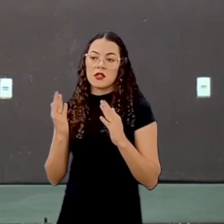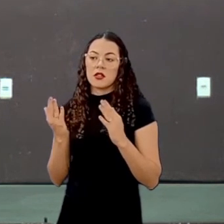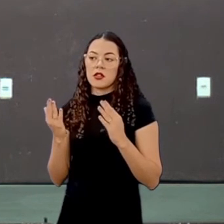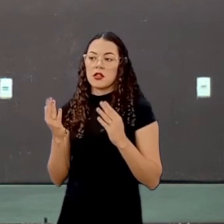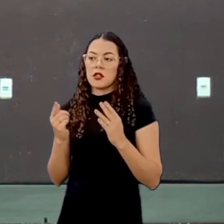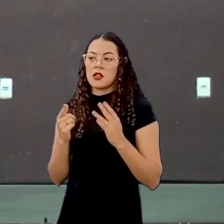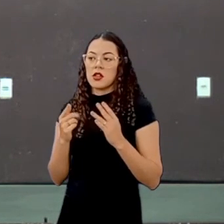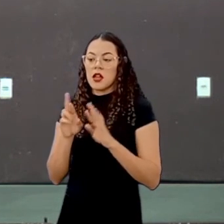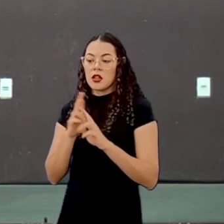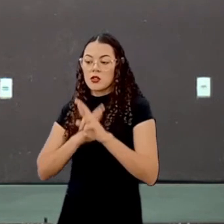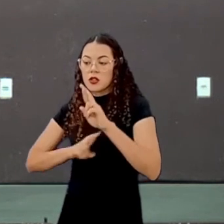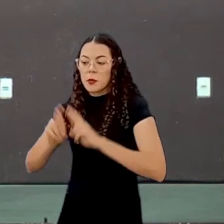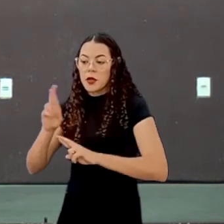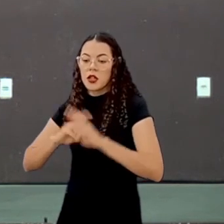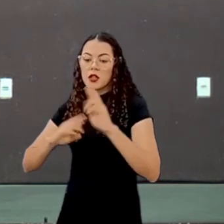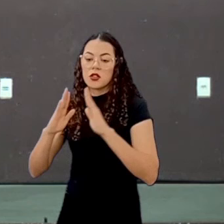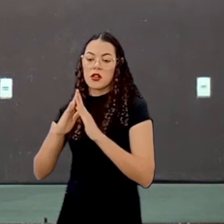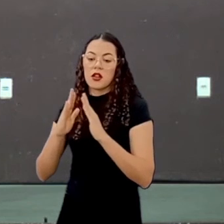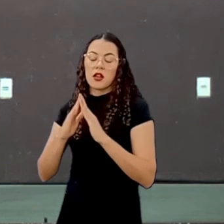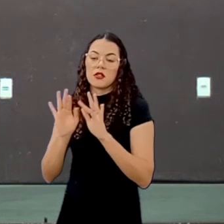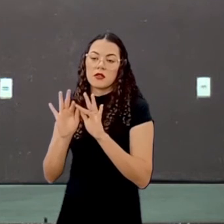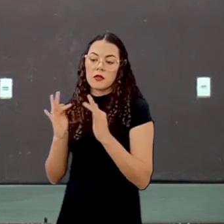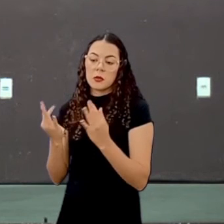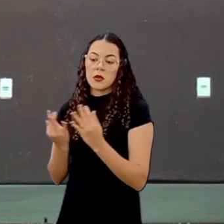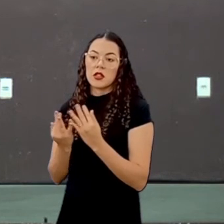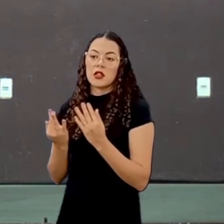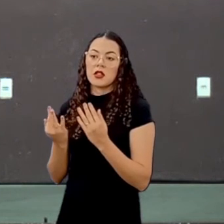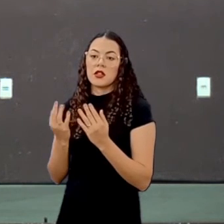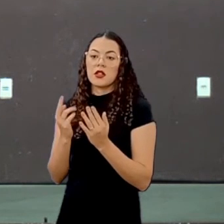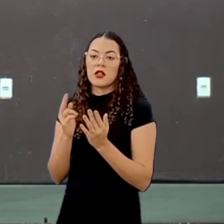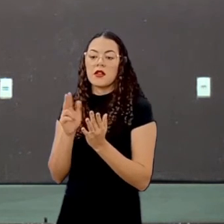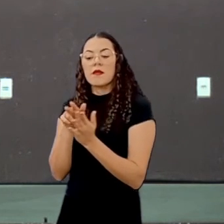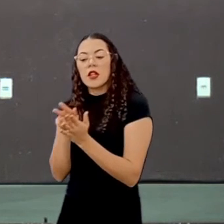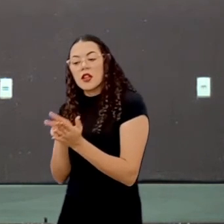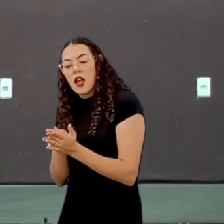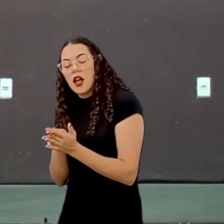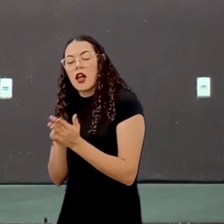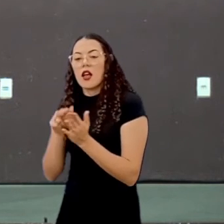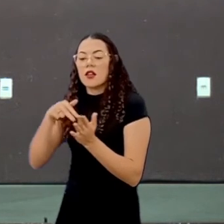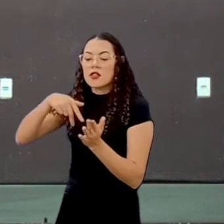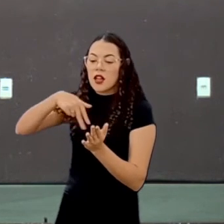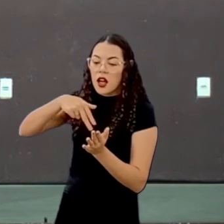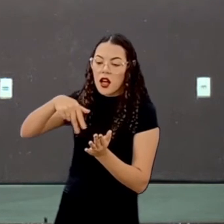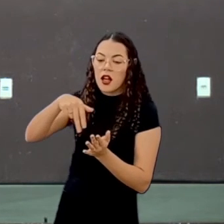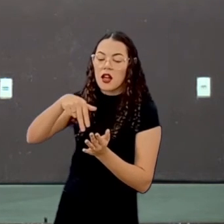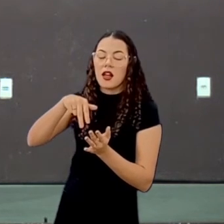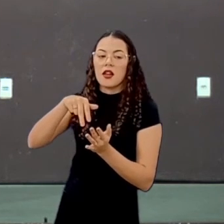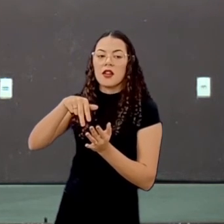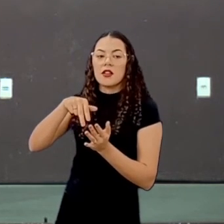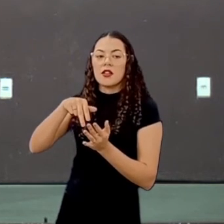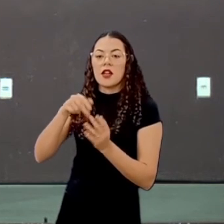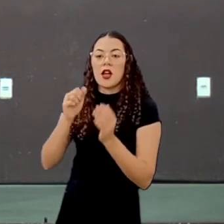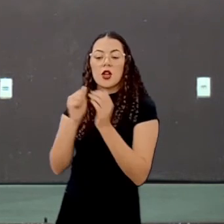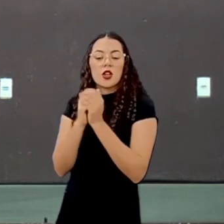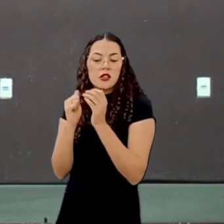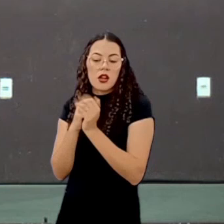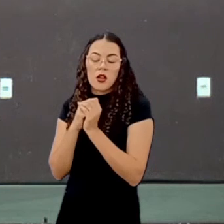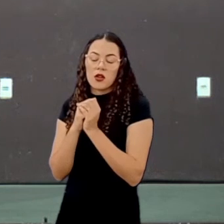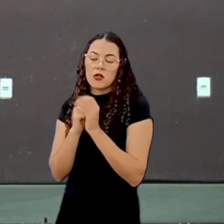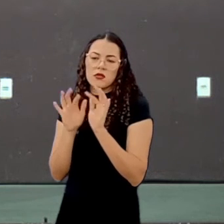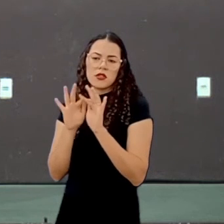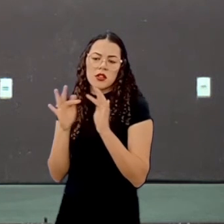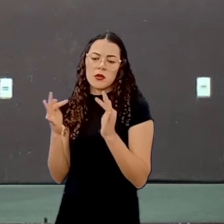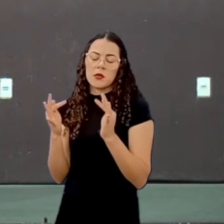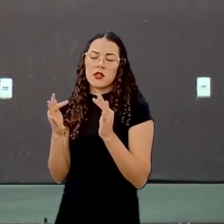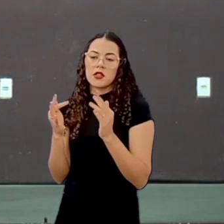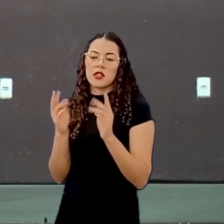nos teus relacionamentos em casa, no teu deitar, no teu andar, as tuas orações,